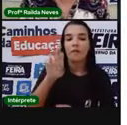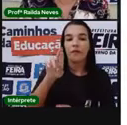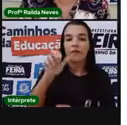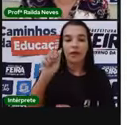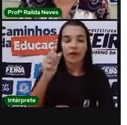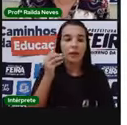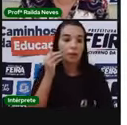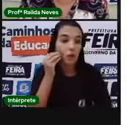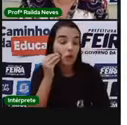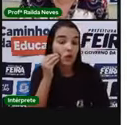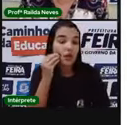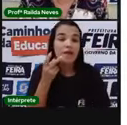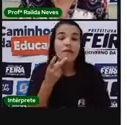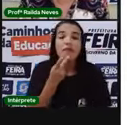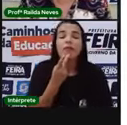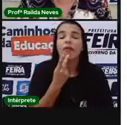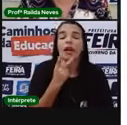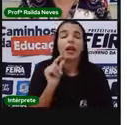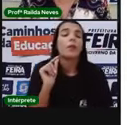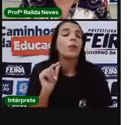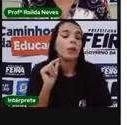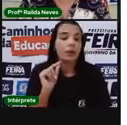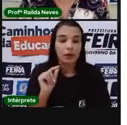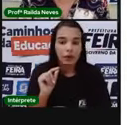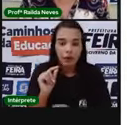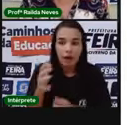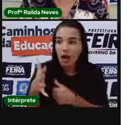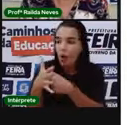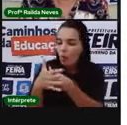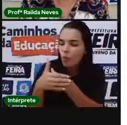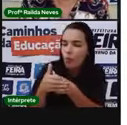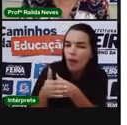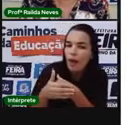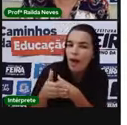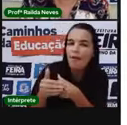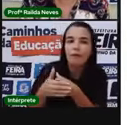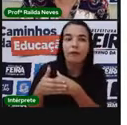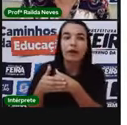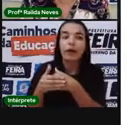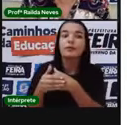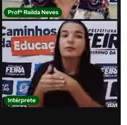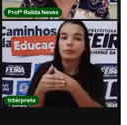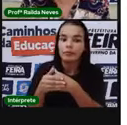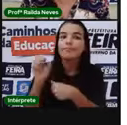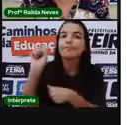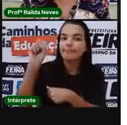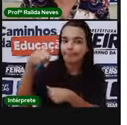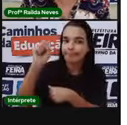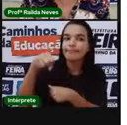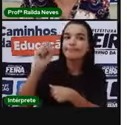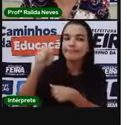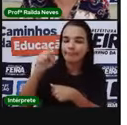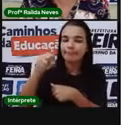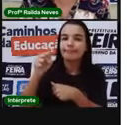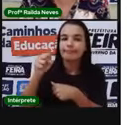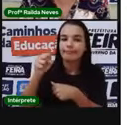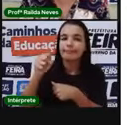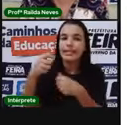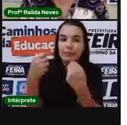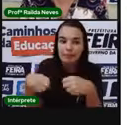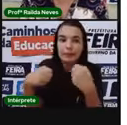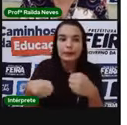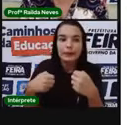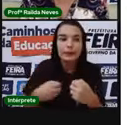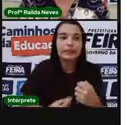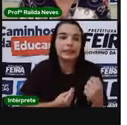vem dizer que o afeto é o nosso grande instrumento de sobrevivência. Nossa valentia é o afeto. Ai,